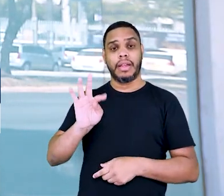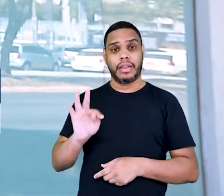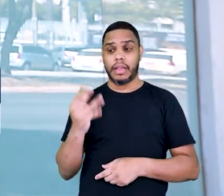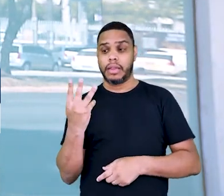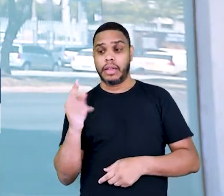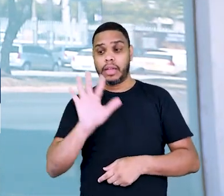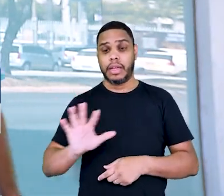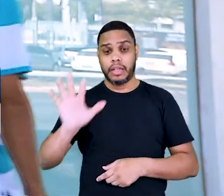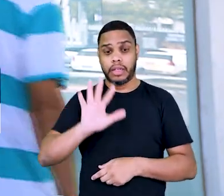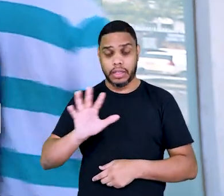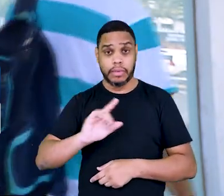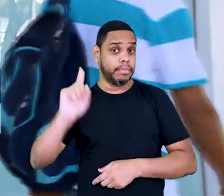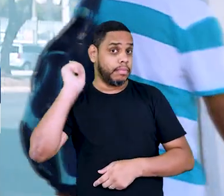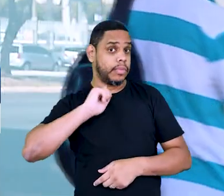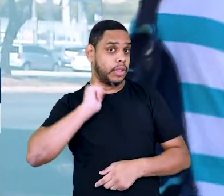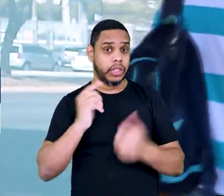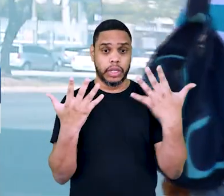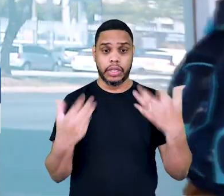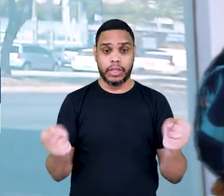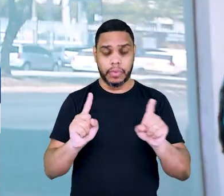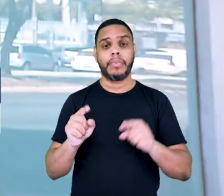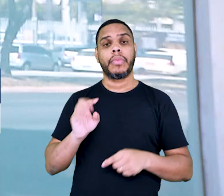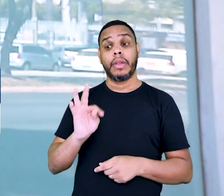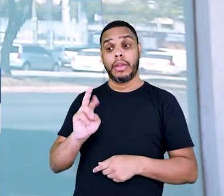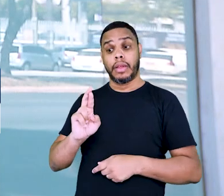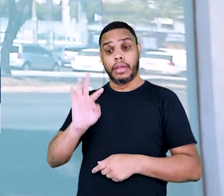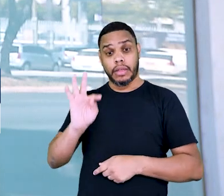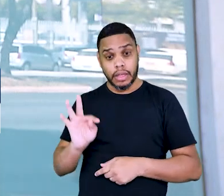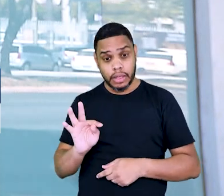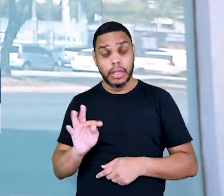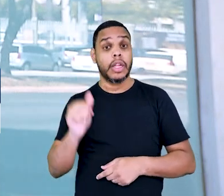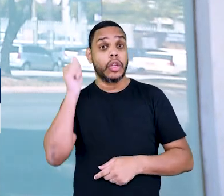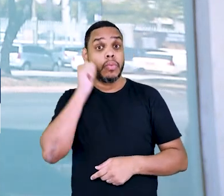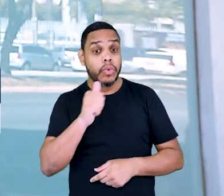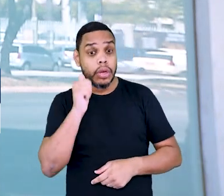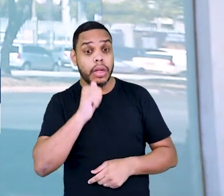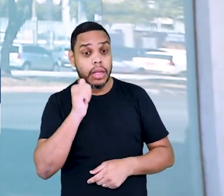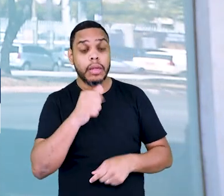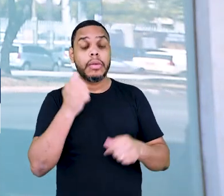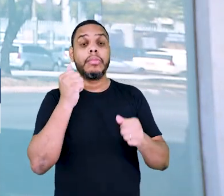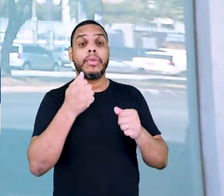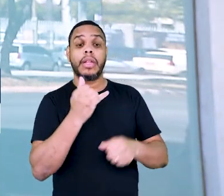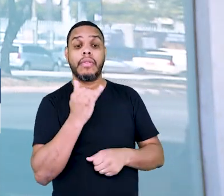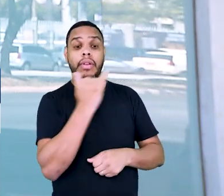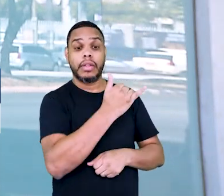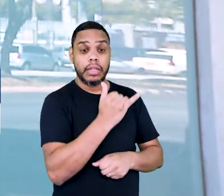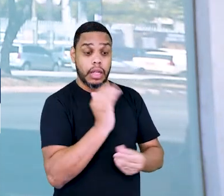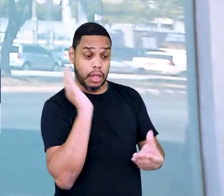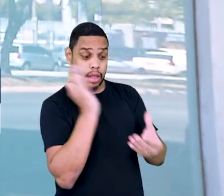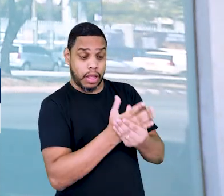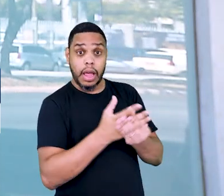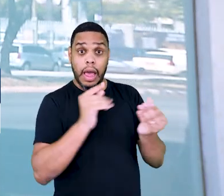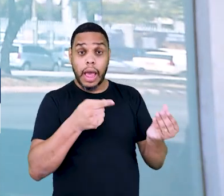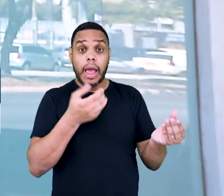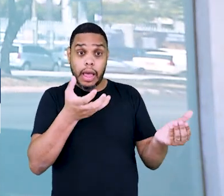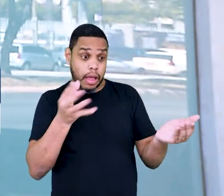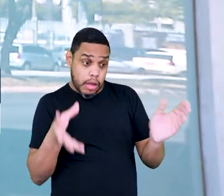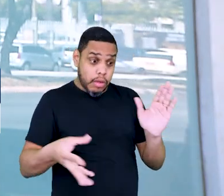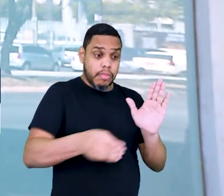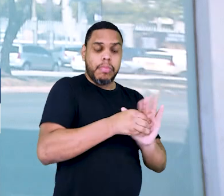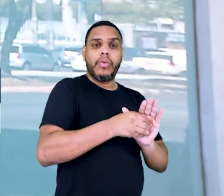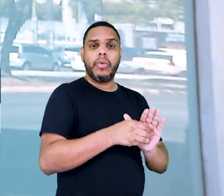Região em Minas Gerais. Para o TRT, a bancária deveria ter se manifestado na própria ação coletiva contra a